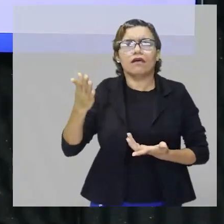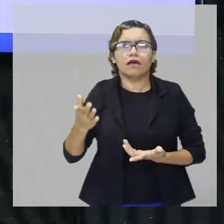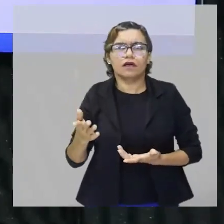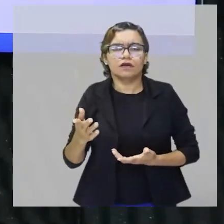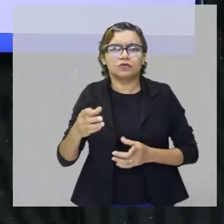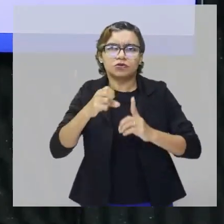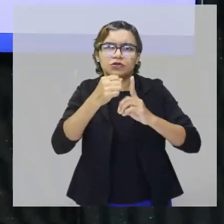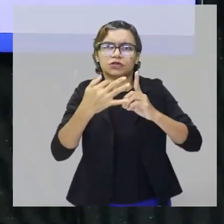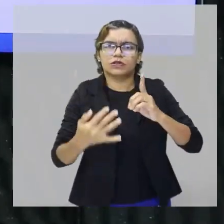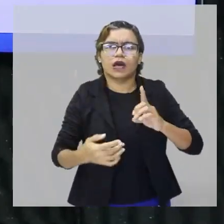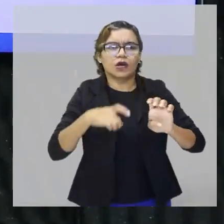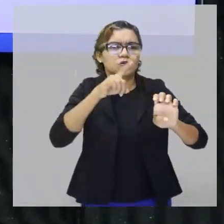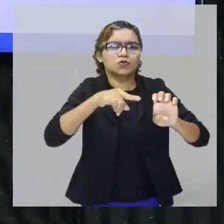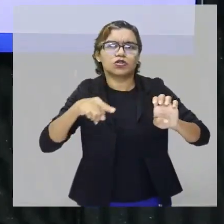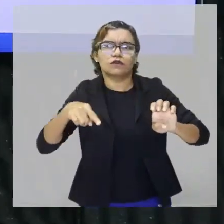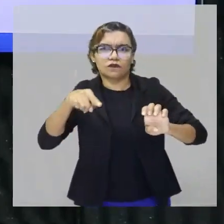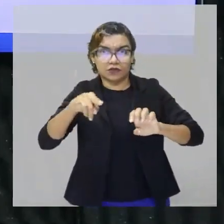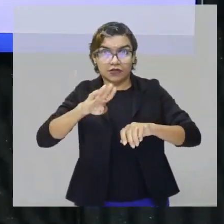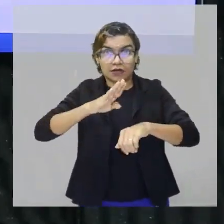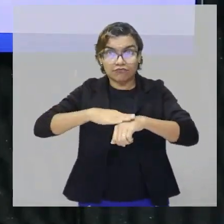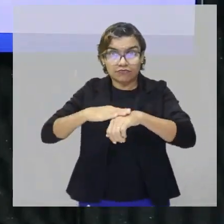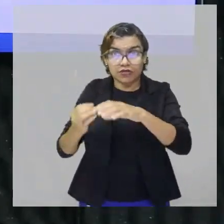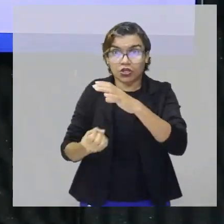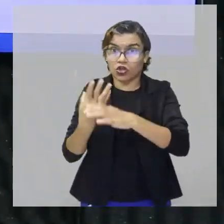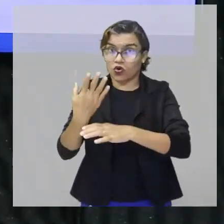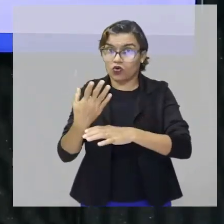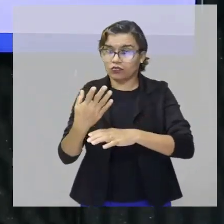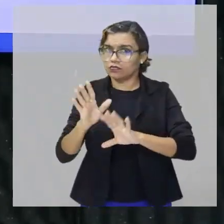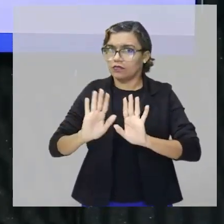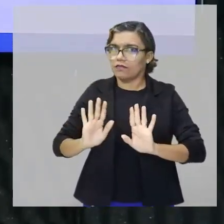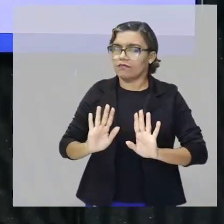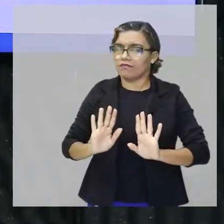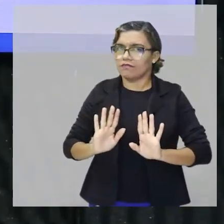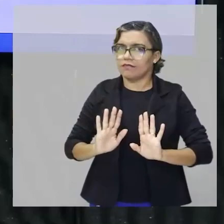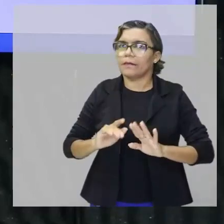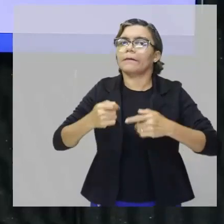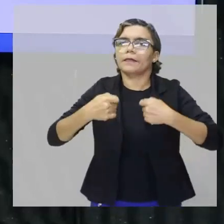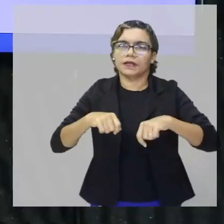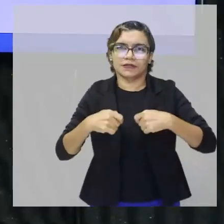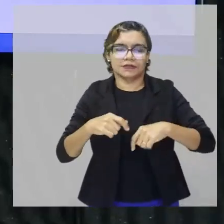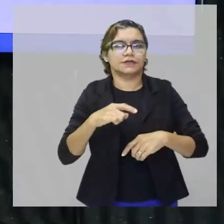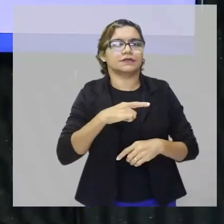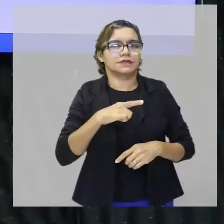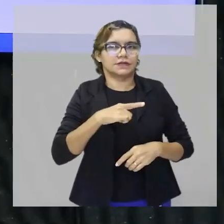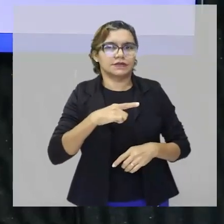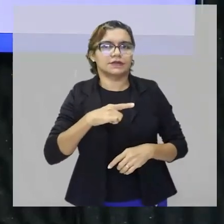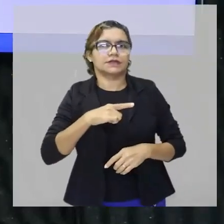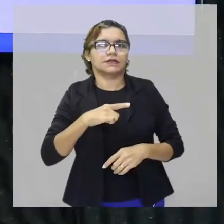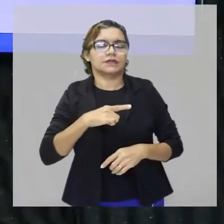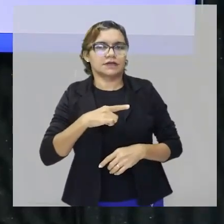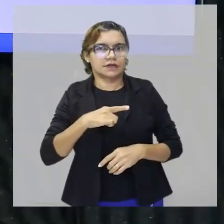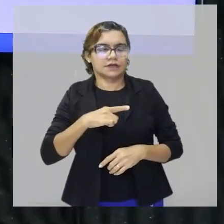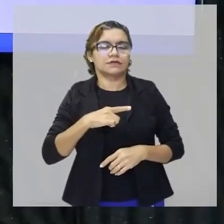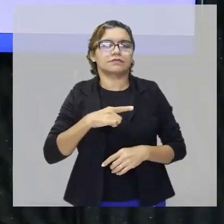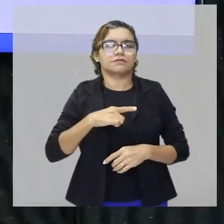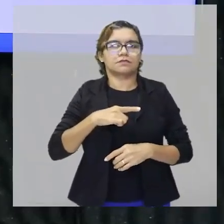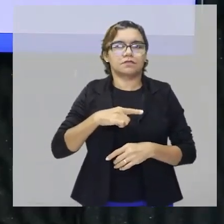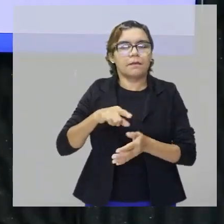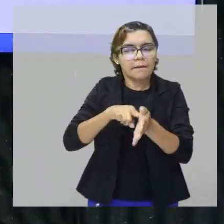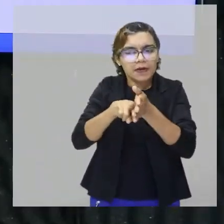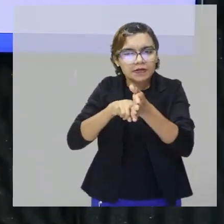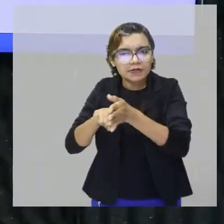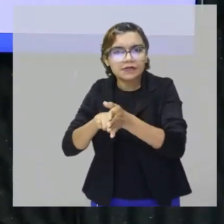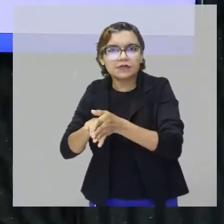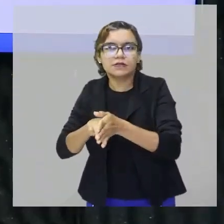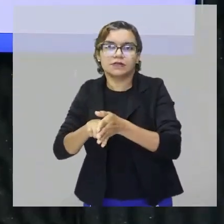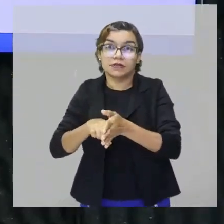dados estatísticos que você mesmo criou, que tirou lá da sua cabeça. Não. Nós precisamos ter respaldo de pesquisas, precisamos